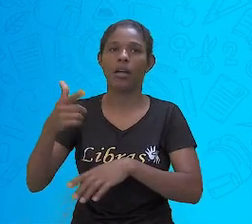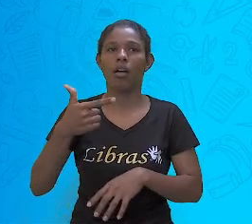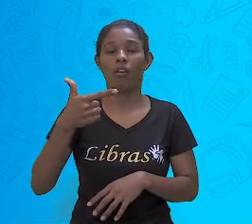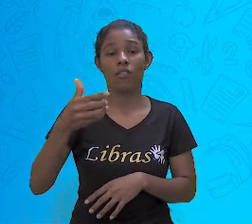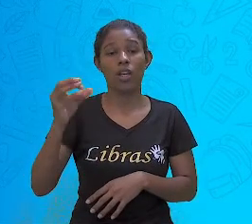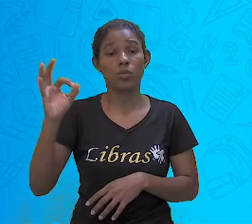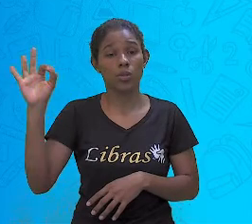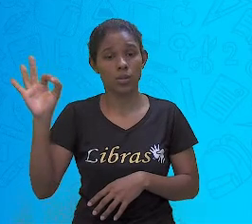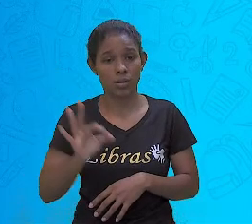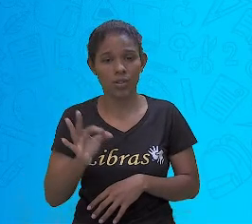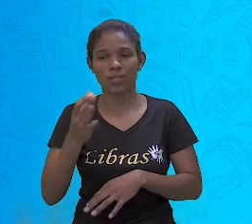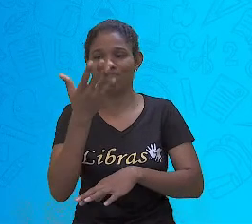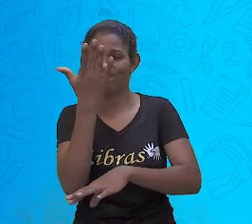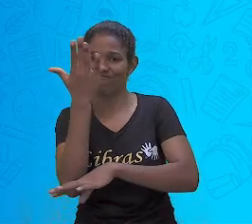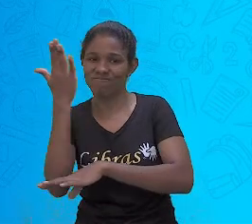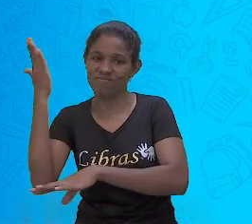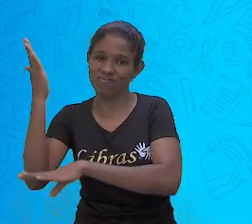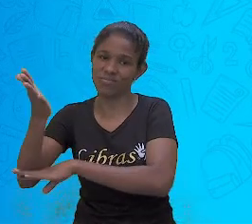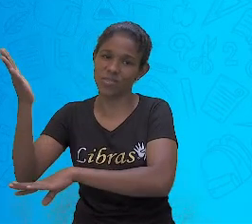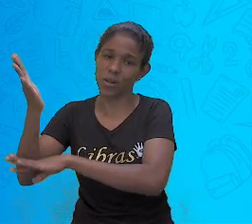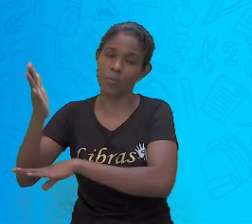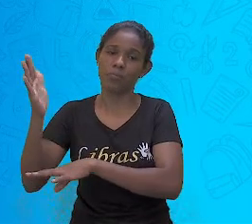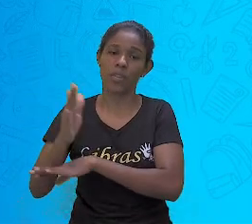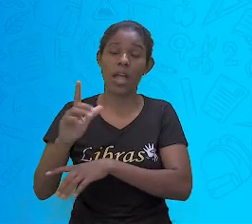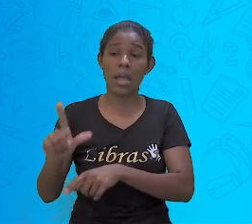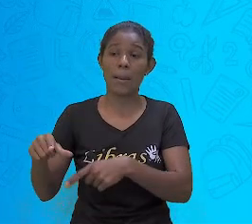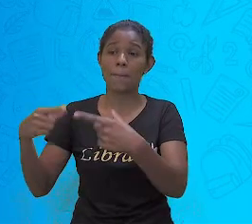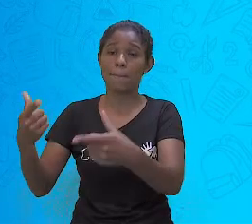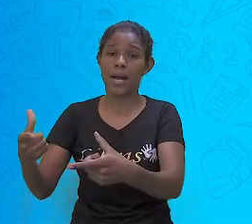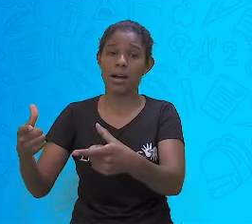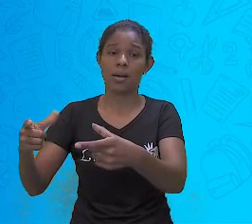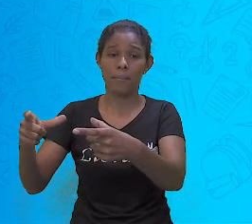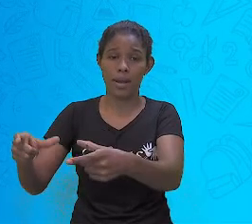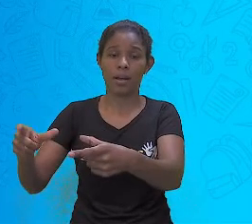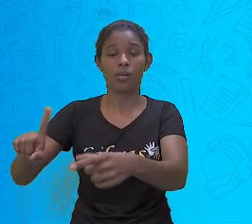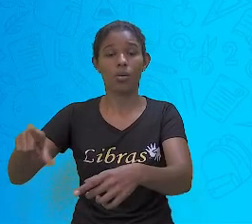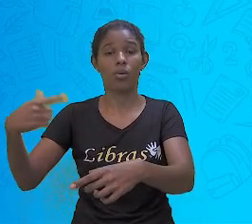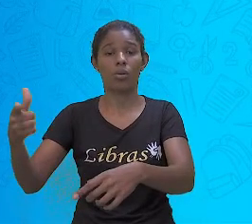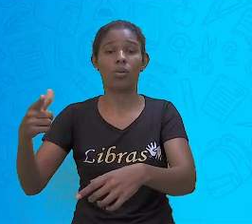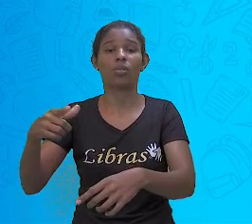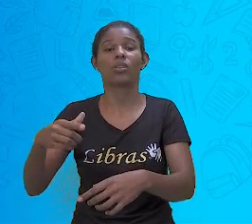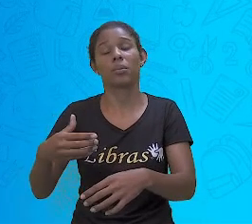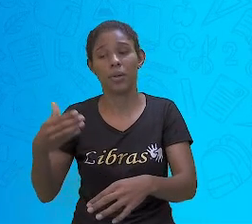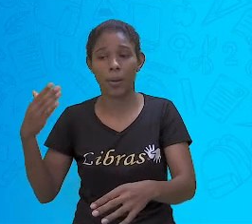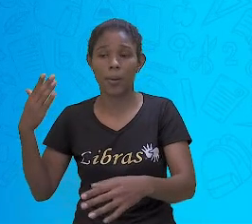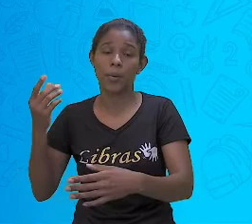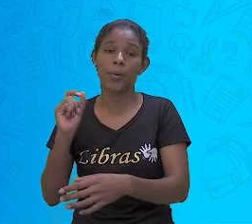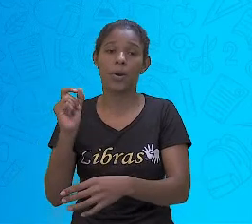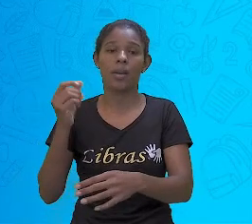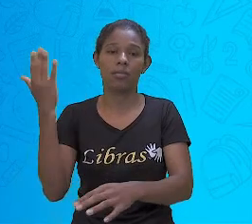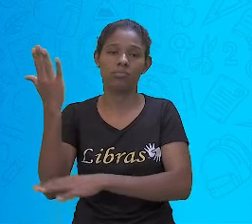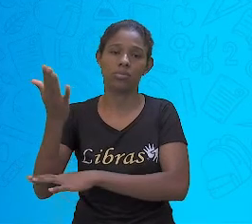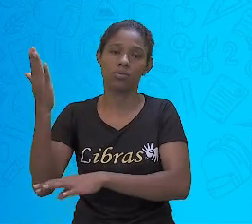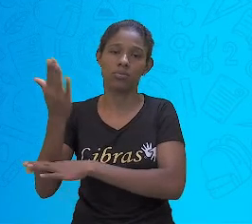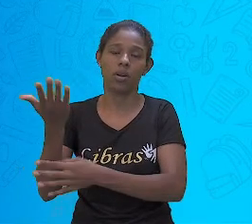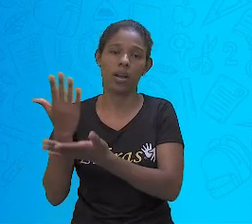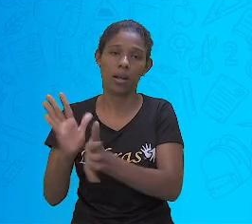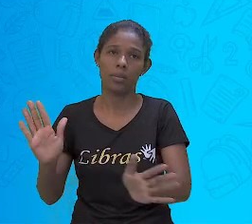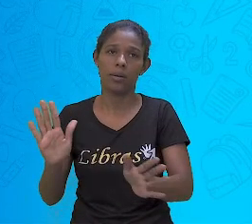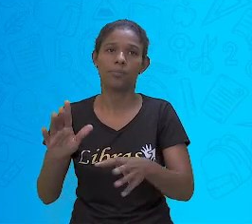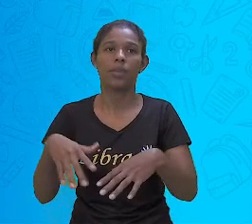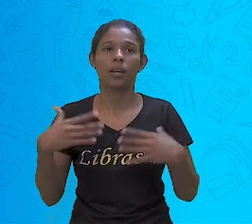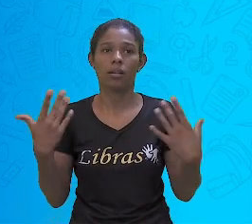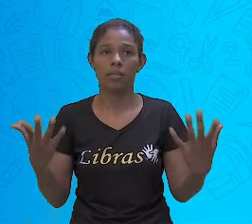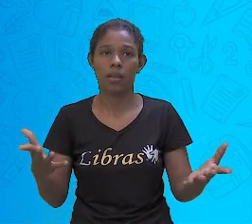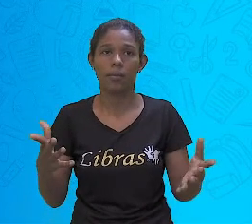foi derrubada, outra parte dela sofre risco de desmatamento. Entre as maiores ameaças estão as queimadas,